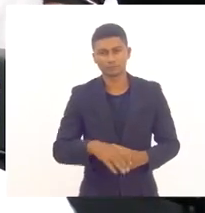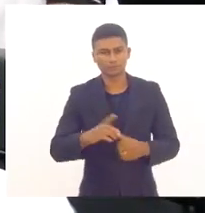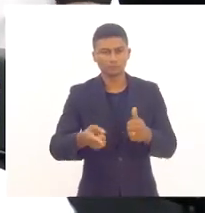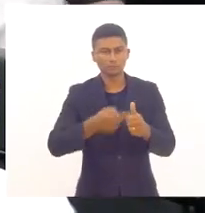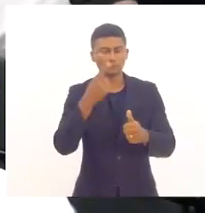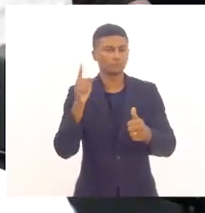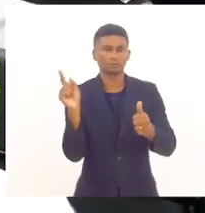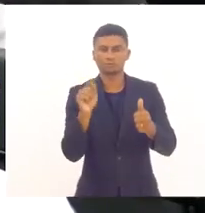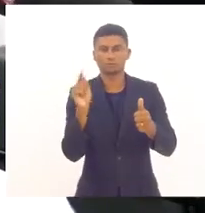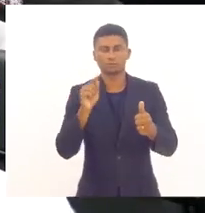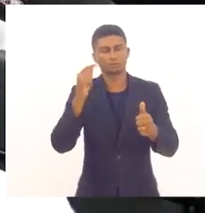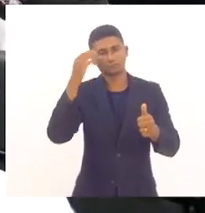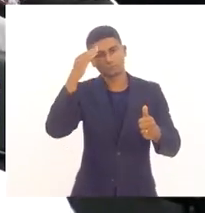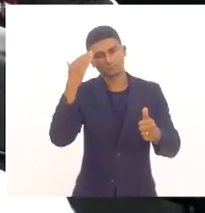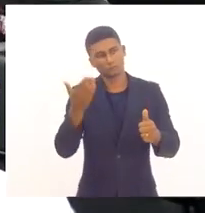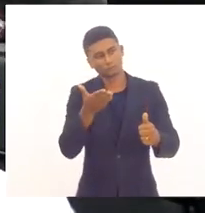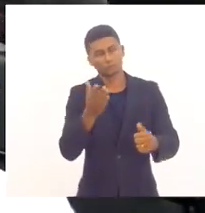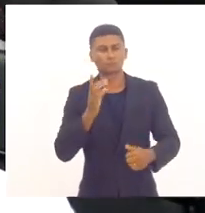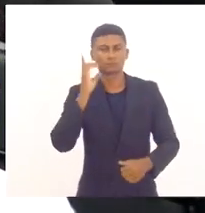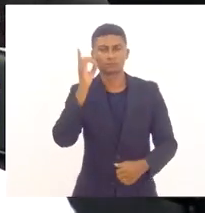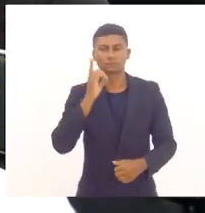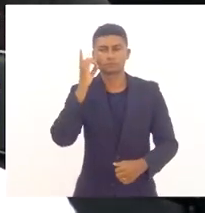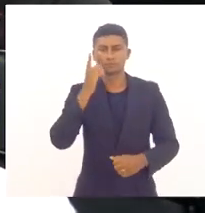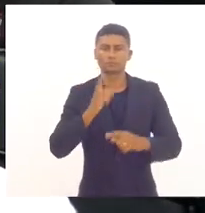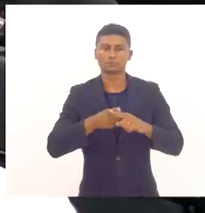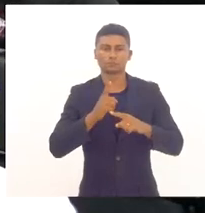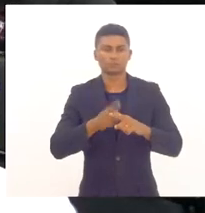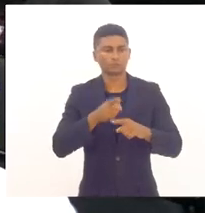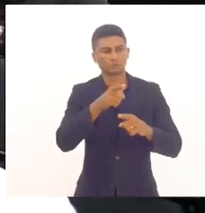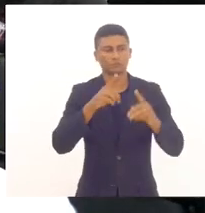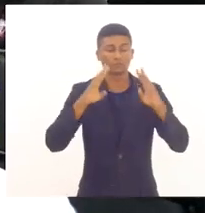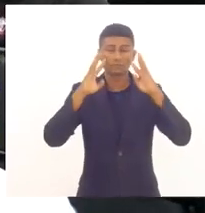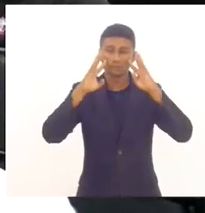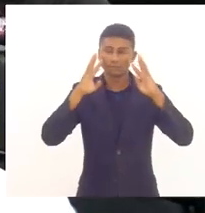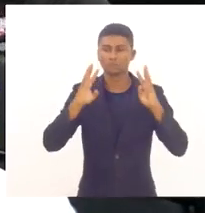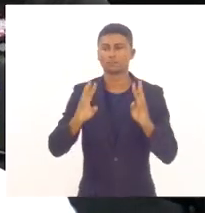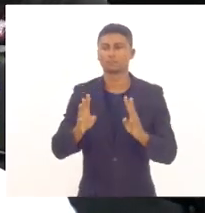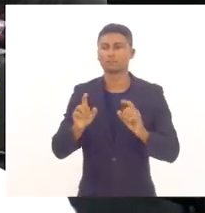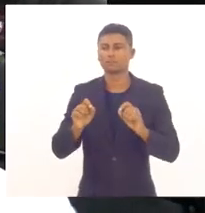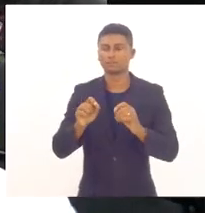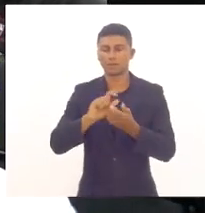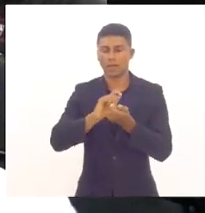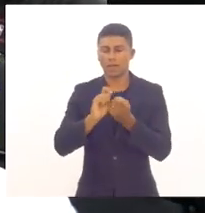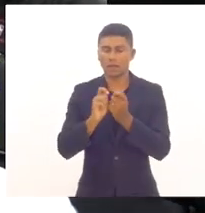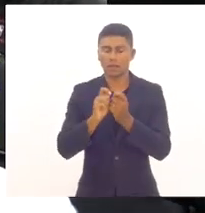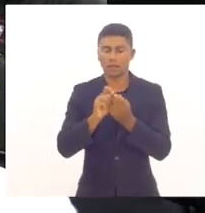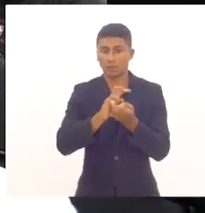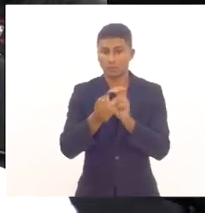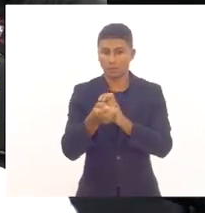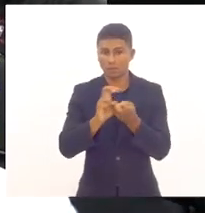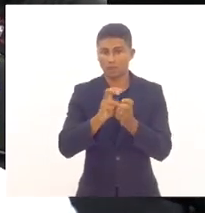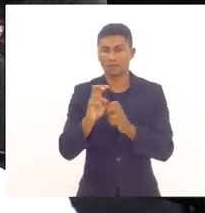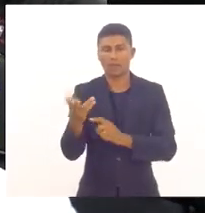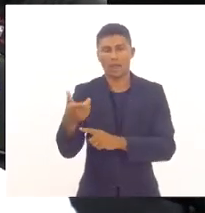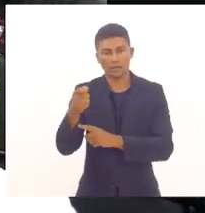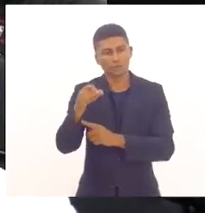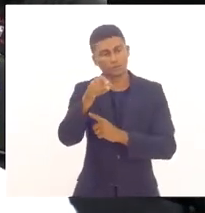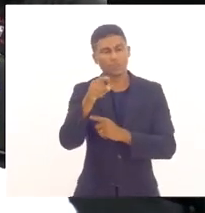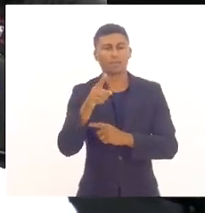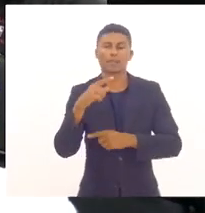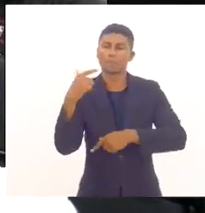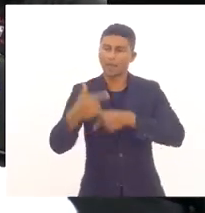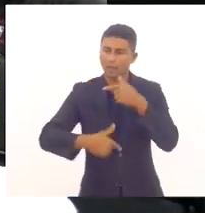primeiramente, muito obrigado, deputado, por estar dando atenção para a arte capoeira. Entendeu? Você está aqui realmente fazendo, o seu trabalho é